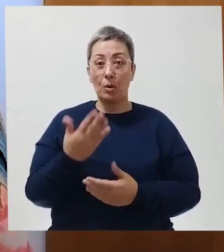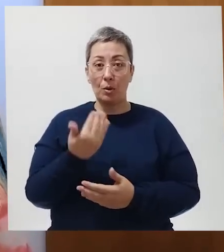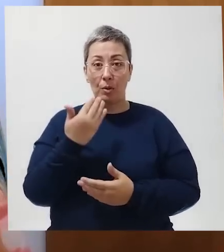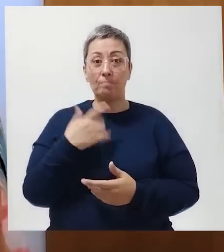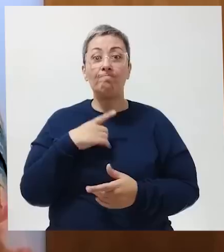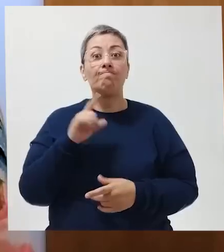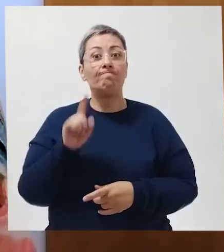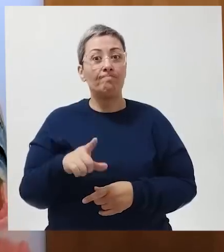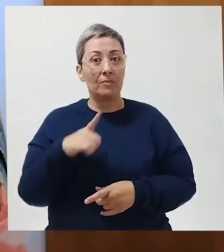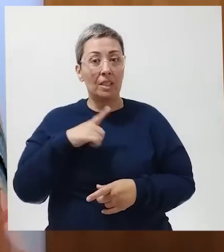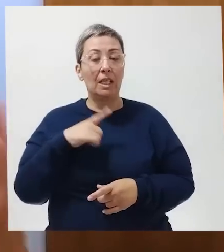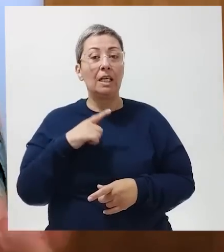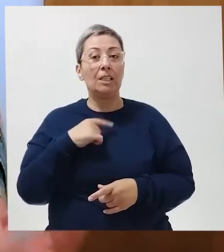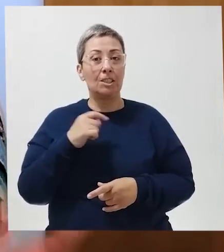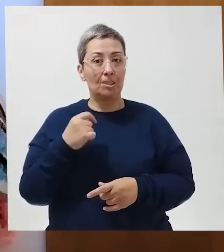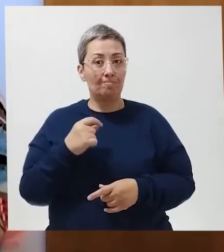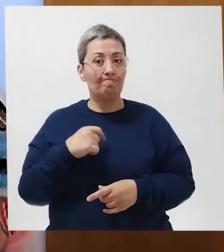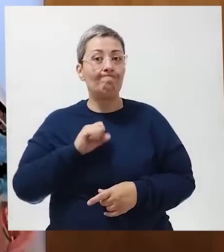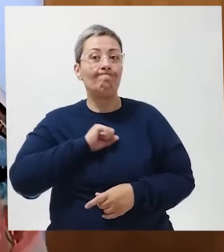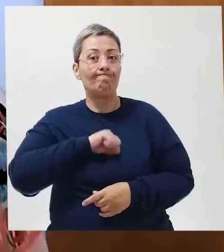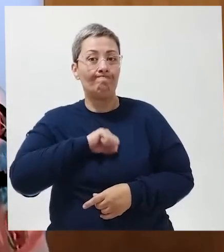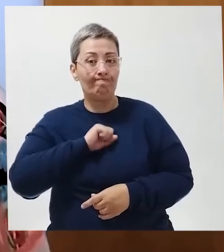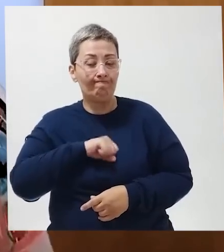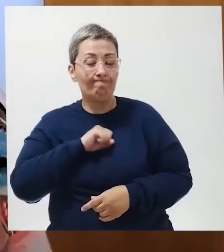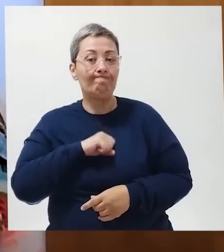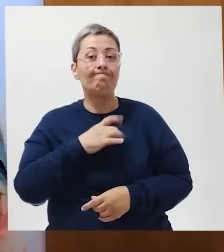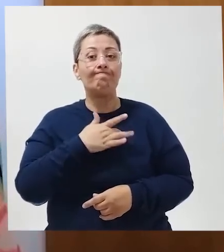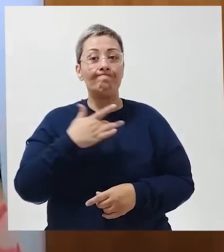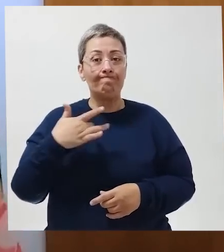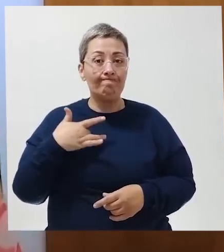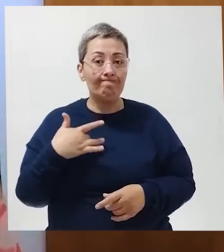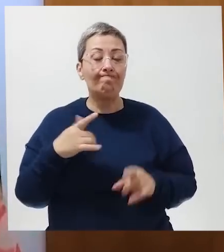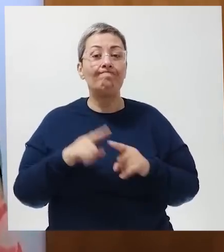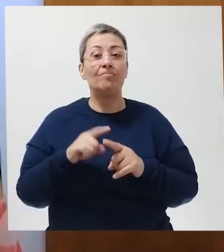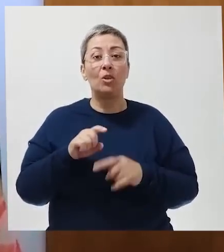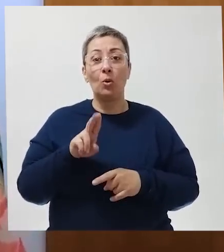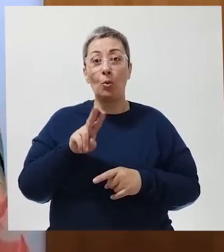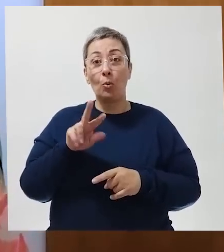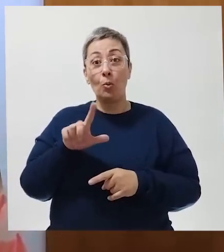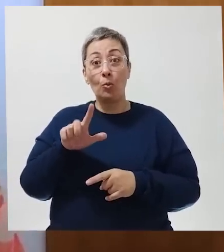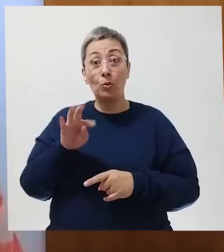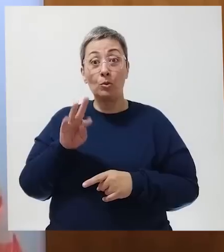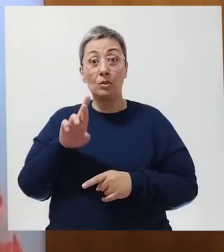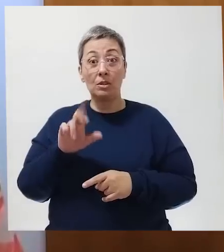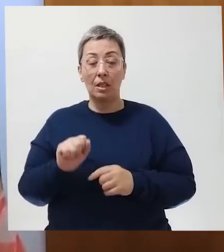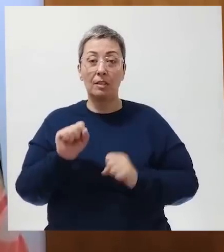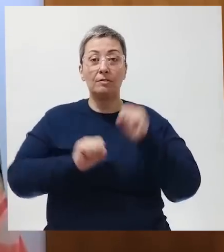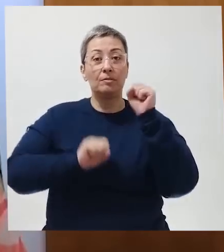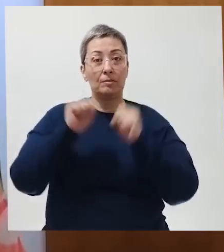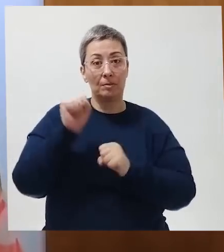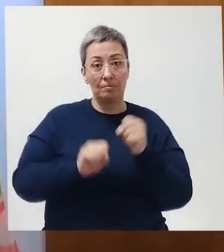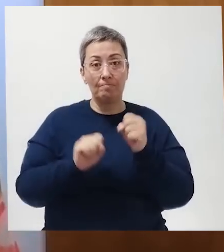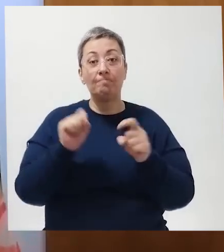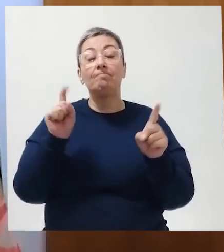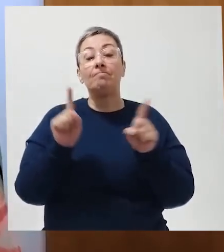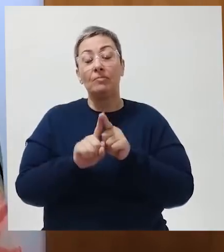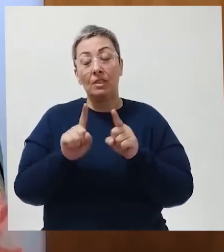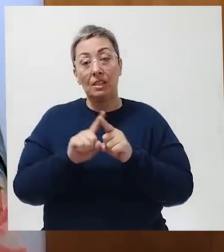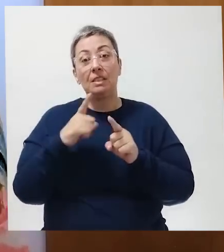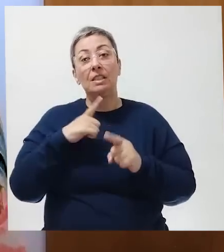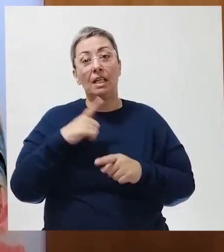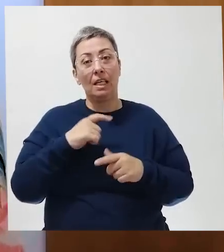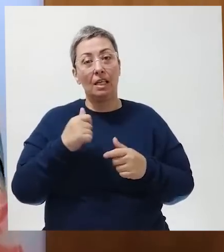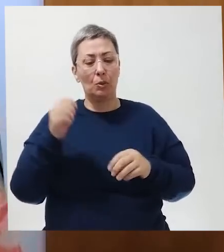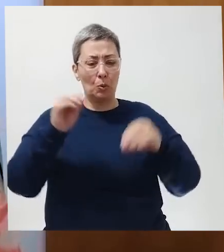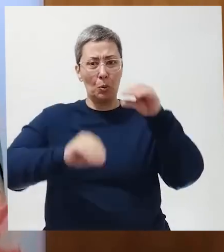consumir. Esses são os vilões da nossa saúde, são os alimentos ultraprocessados. Eles